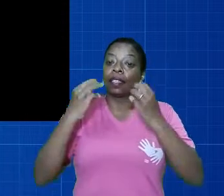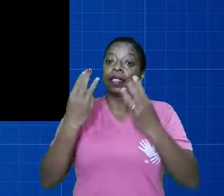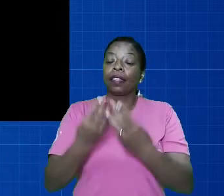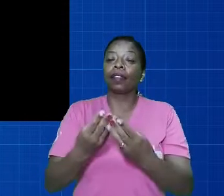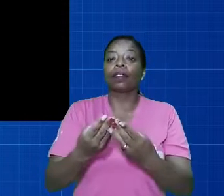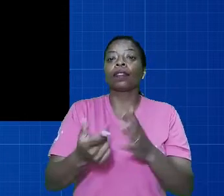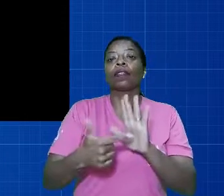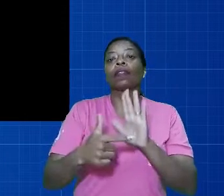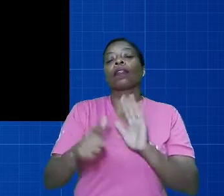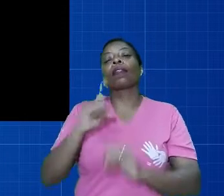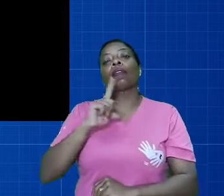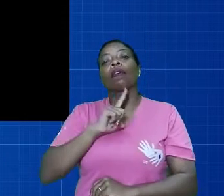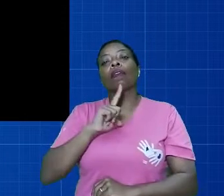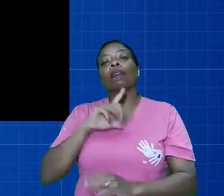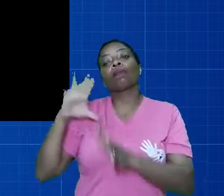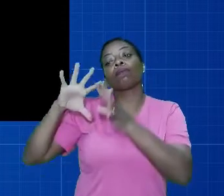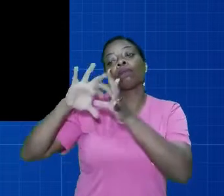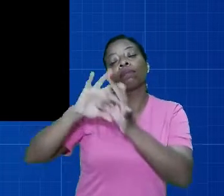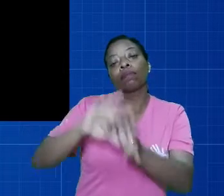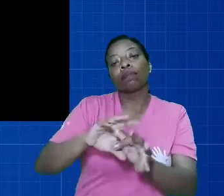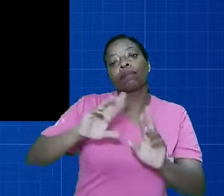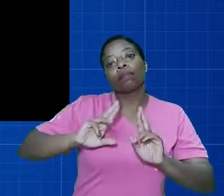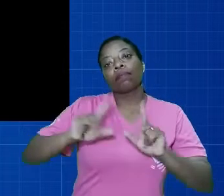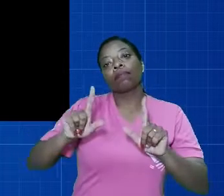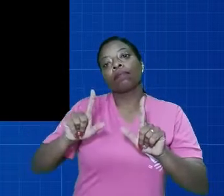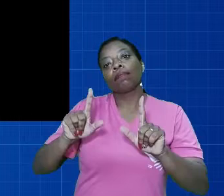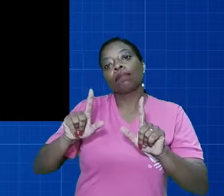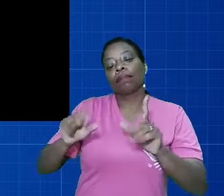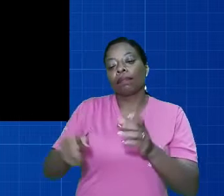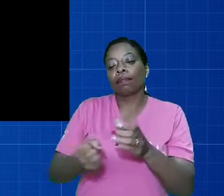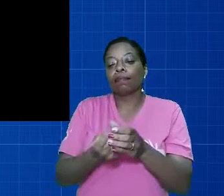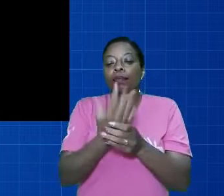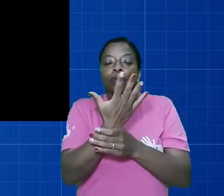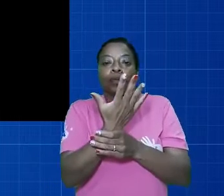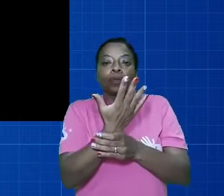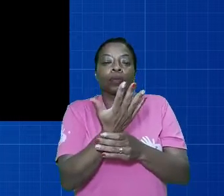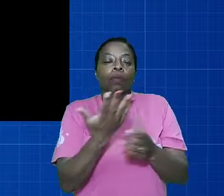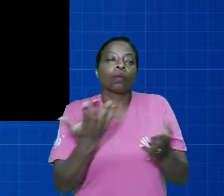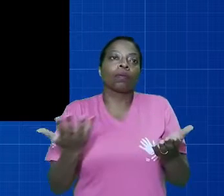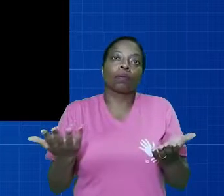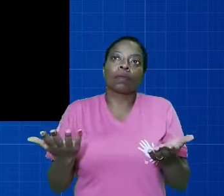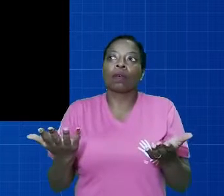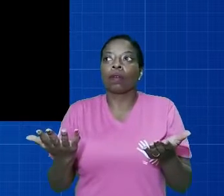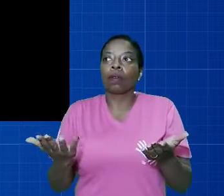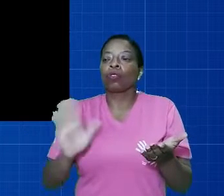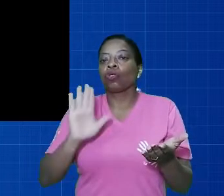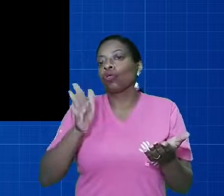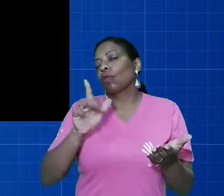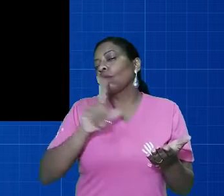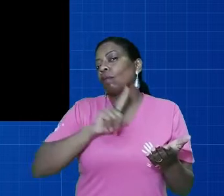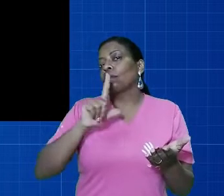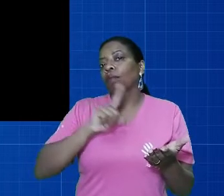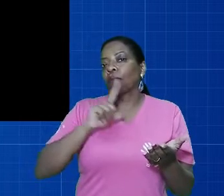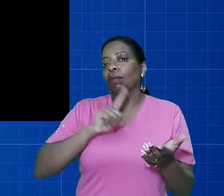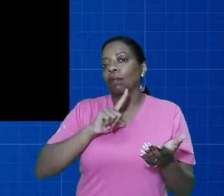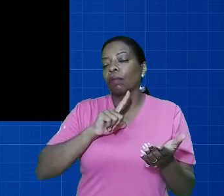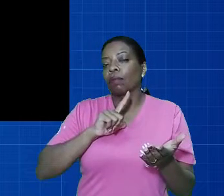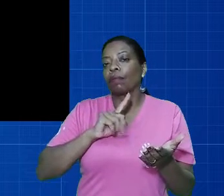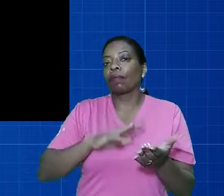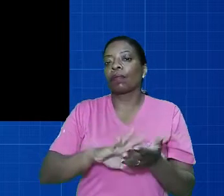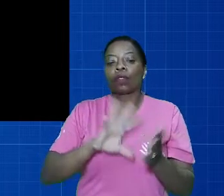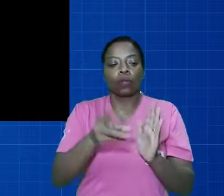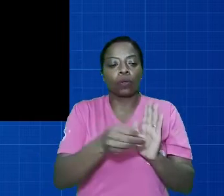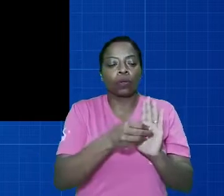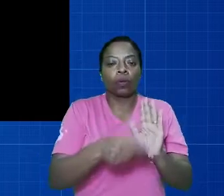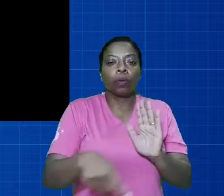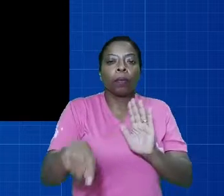contexto completamente diferente. Né? A oficina, ela já surge no momento que nós já tínhamos uma concepção de ensino pautado pela